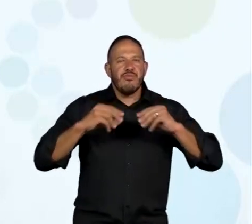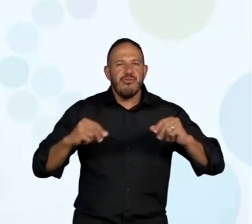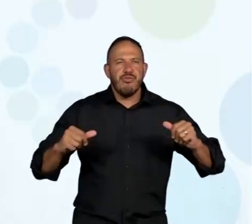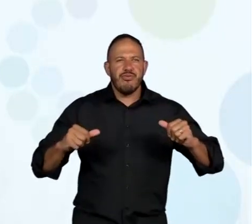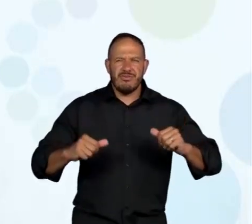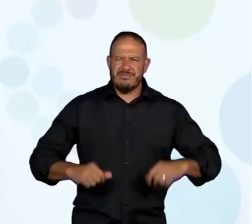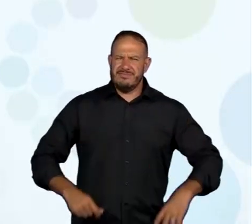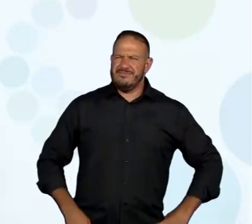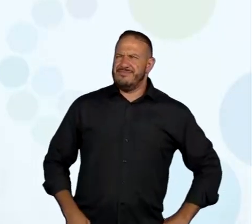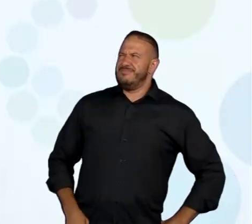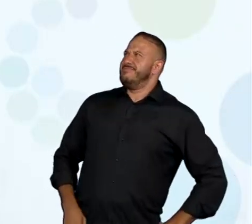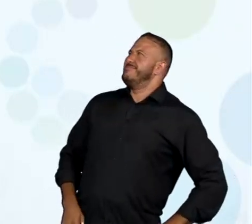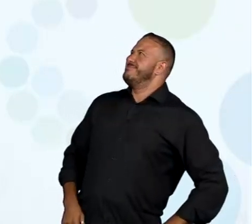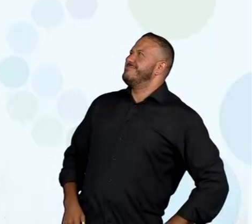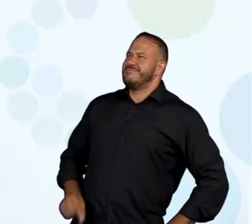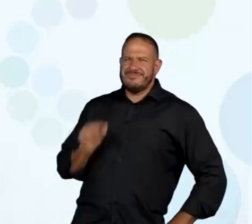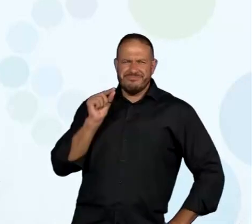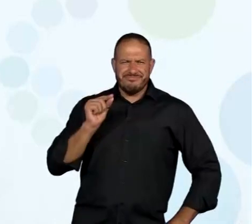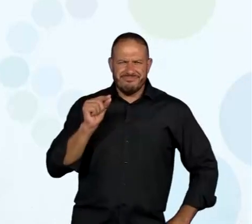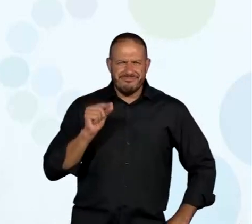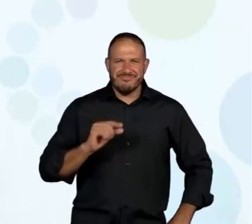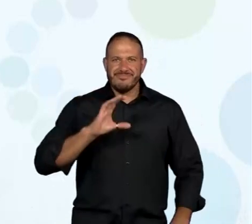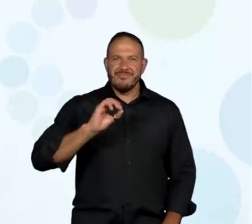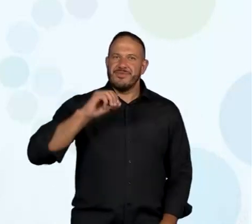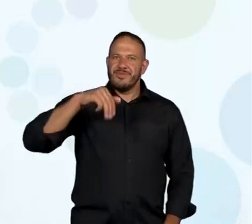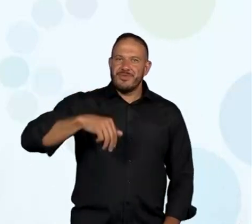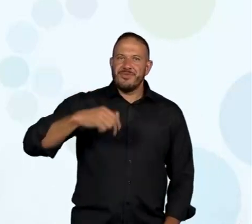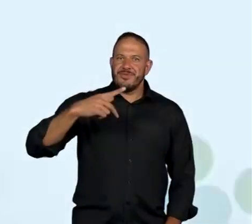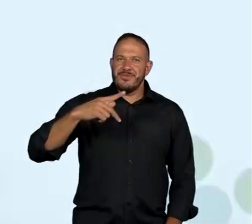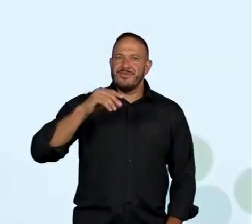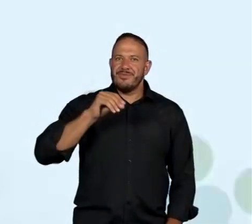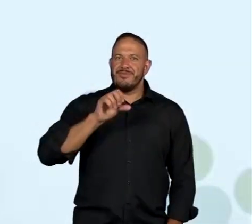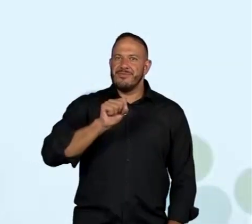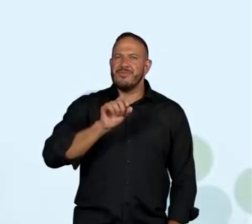uma composteira? É o que nós iremos descobrir.